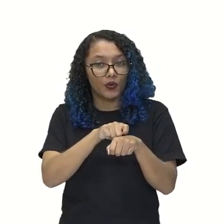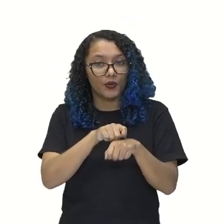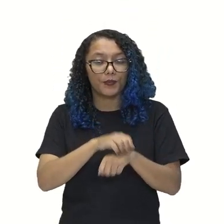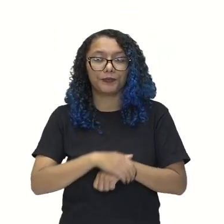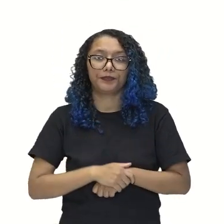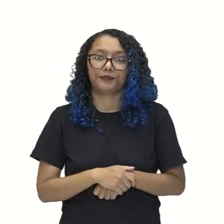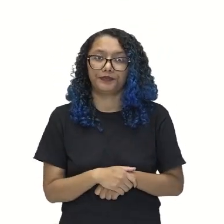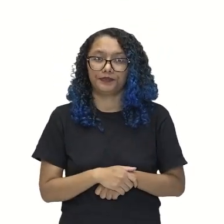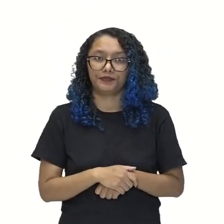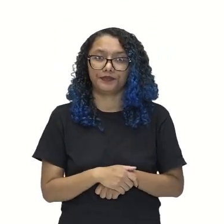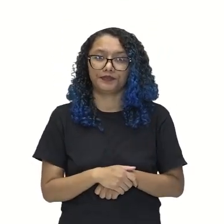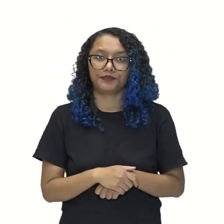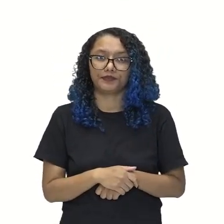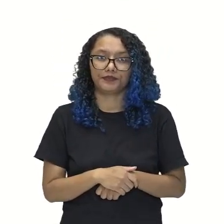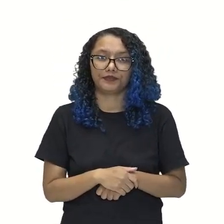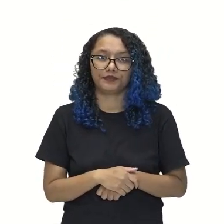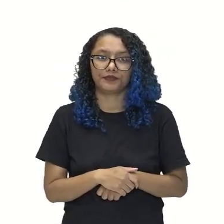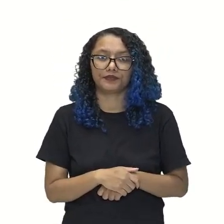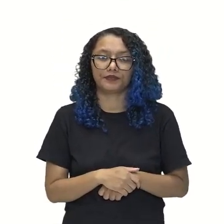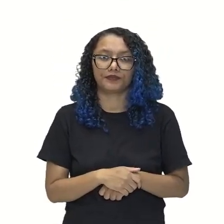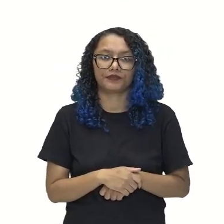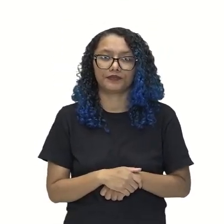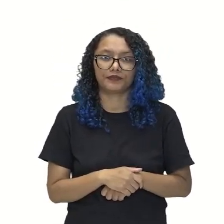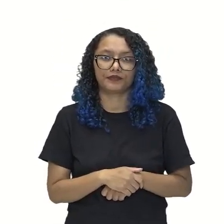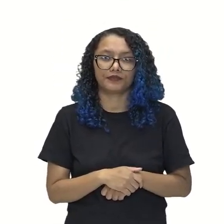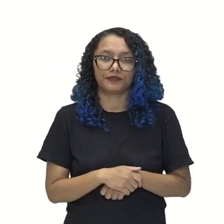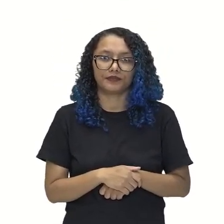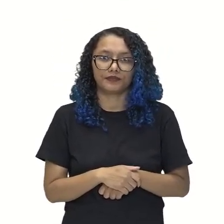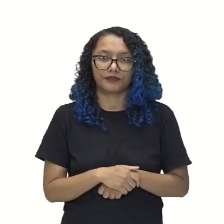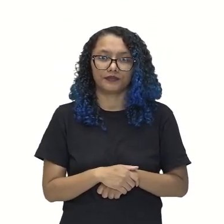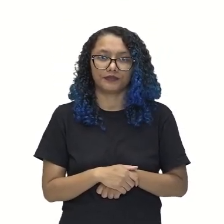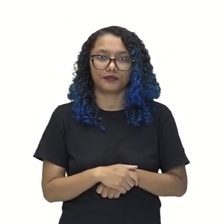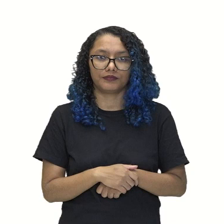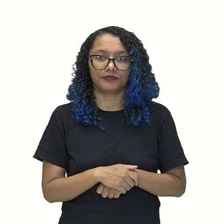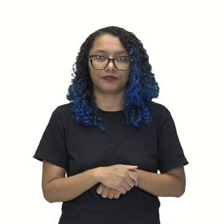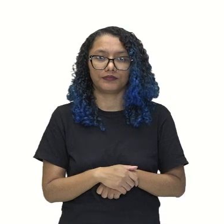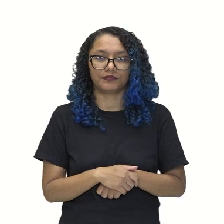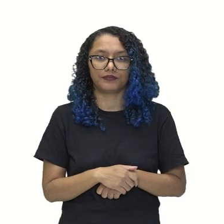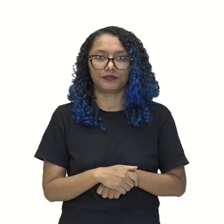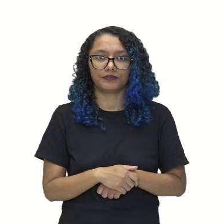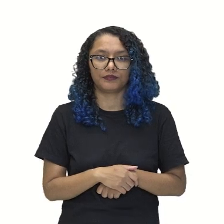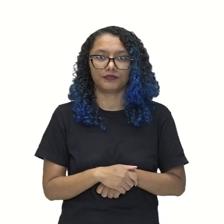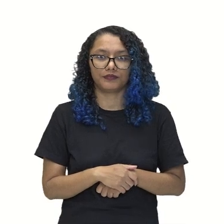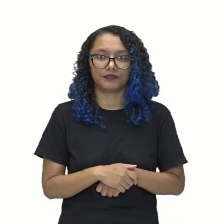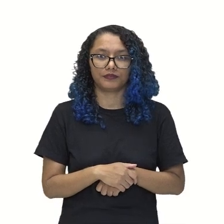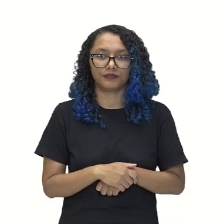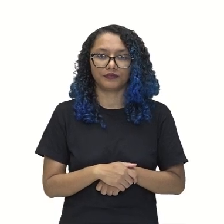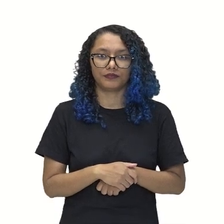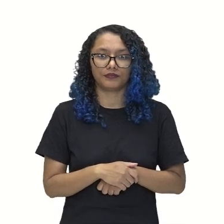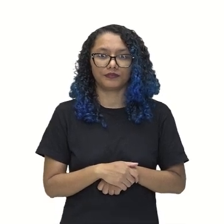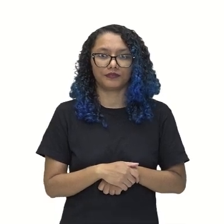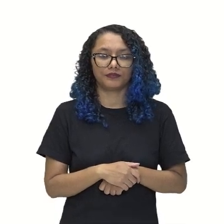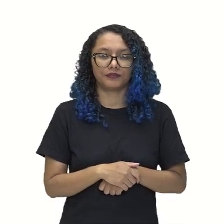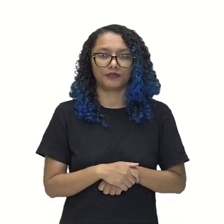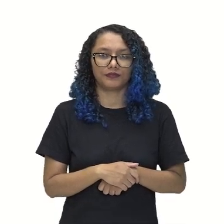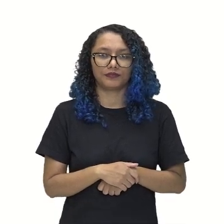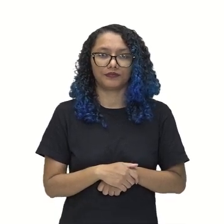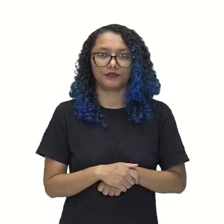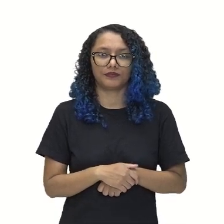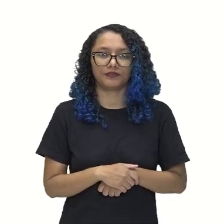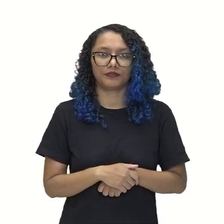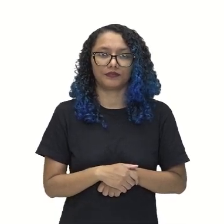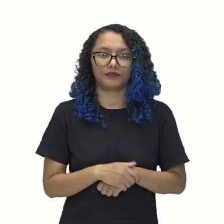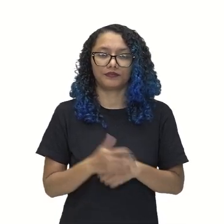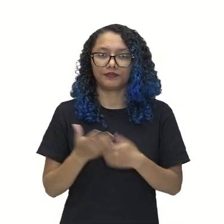o quantitativo. Olha só, 152, olha. Então, aqui foi o quê? Foi